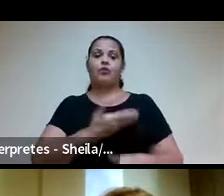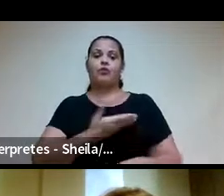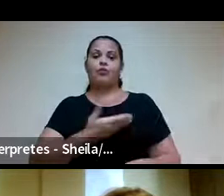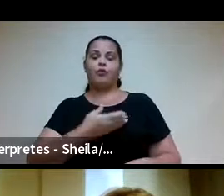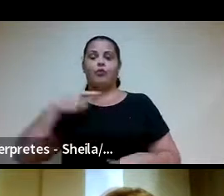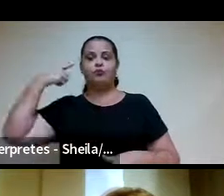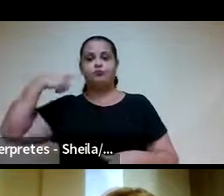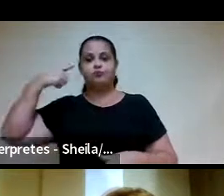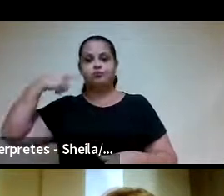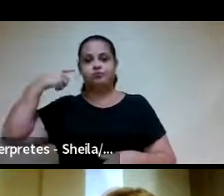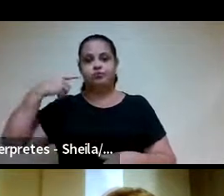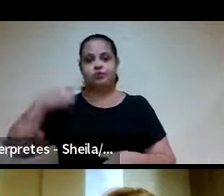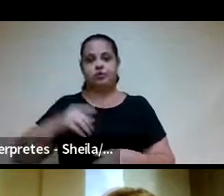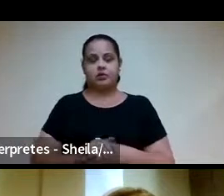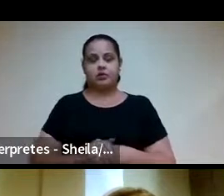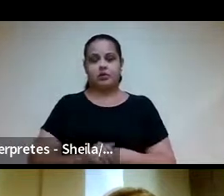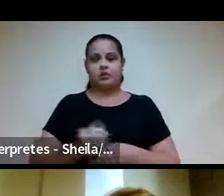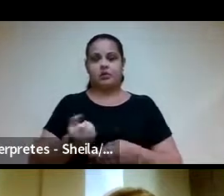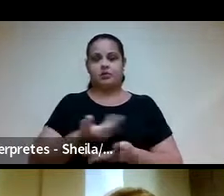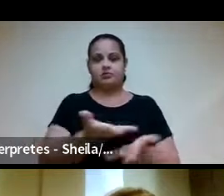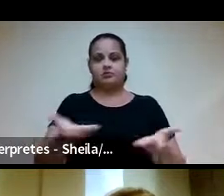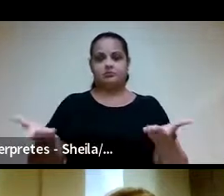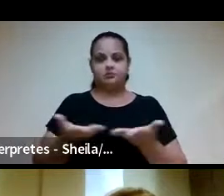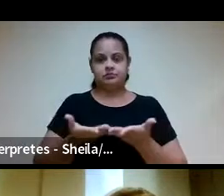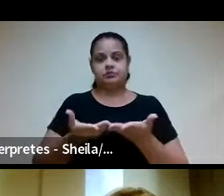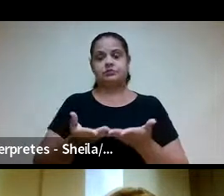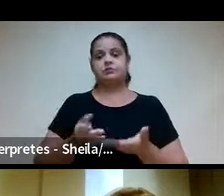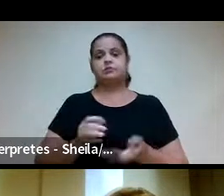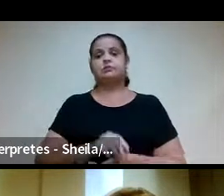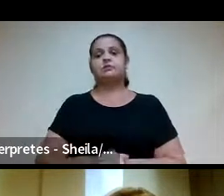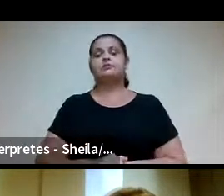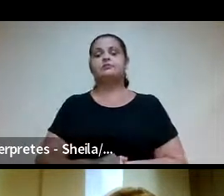tribuna virtual, demais colegas advogados